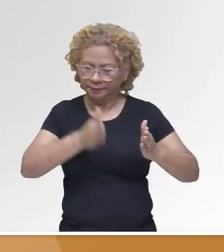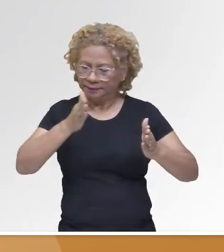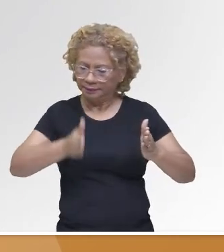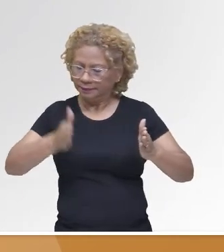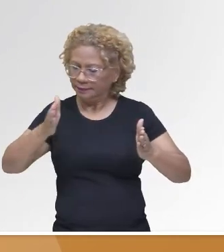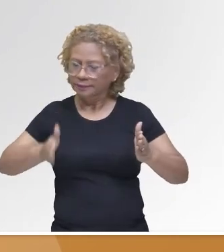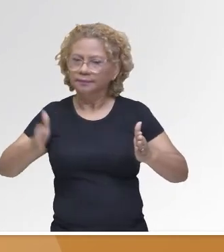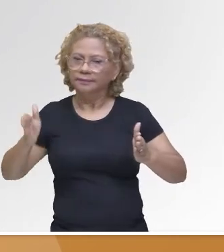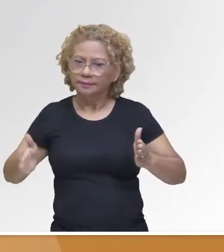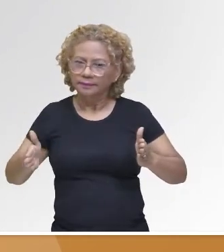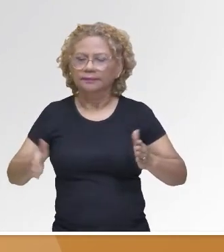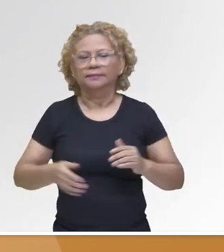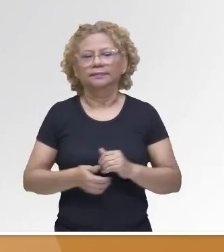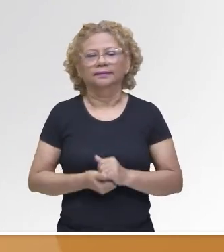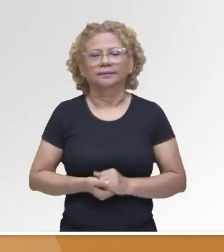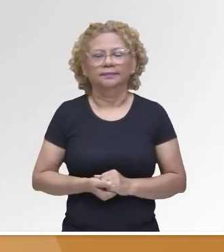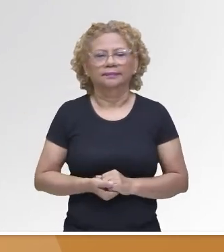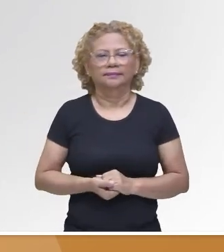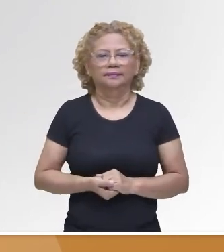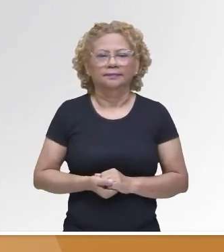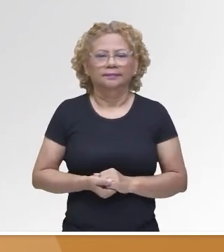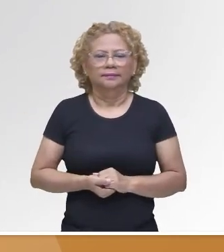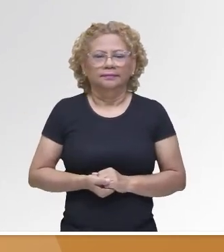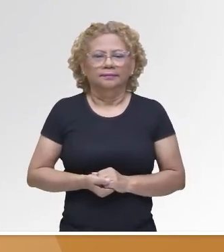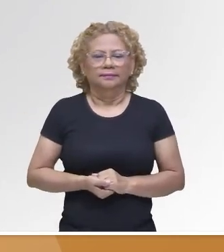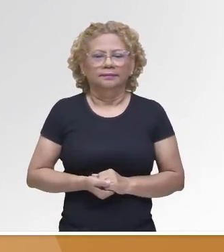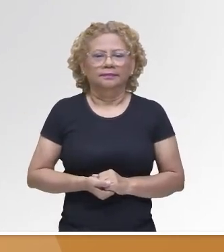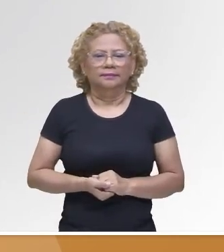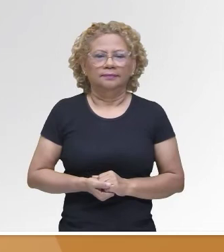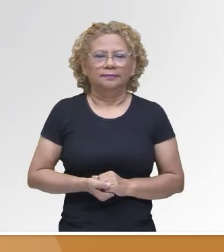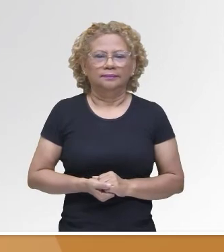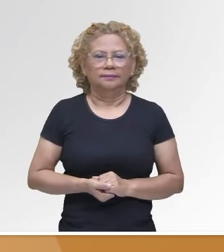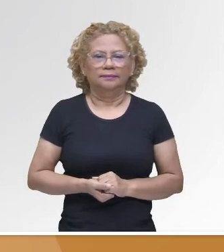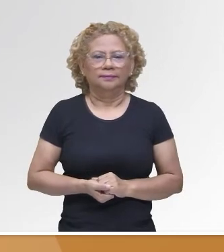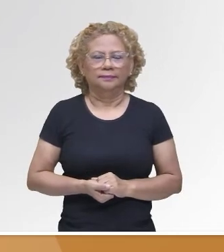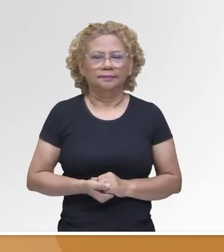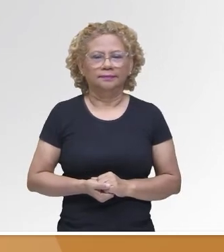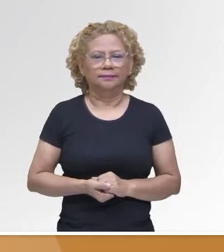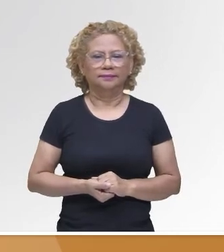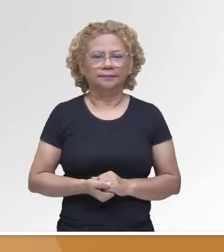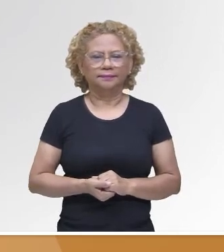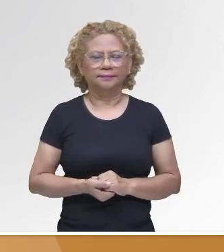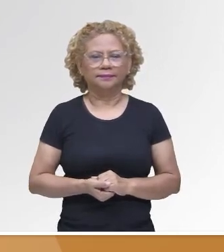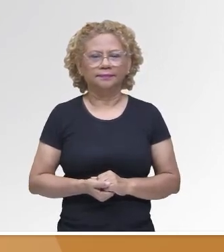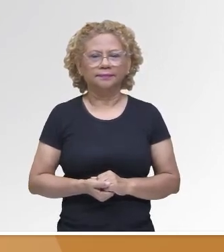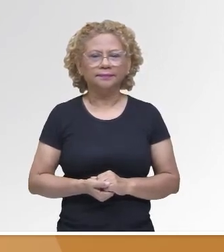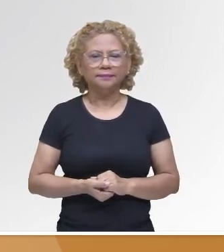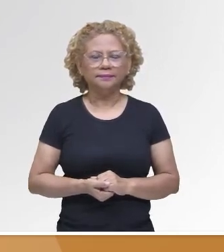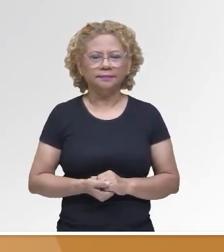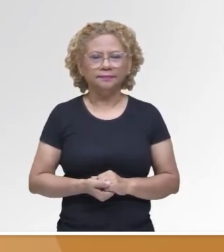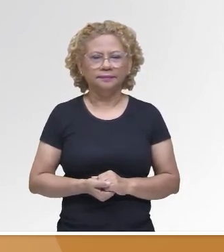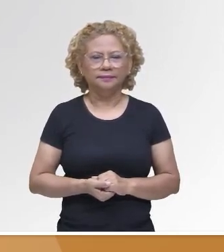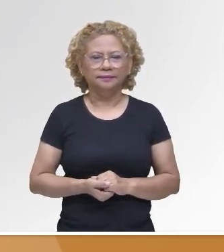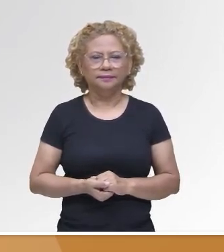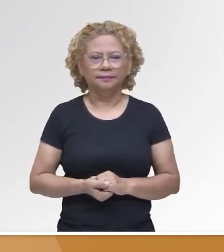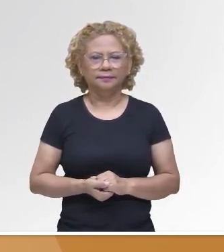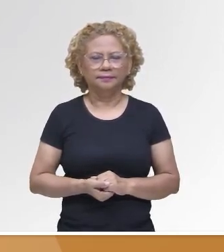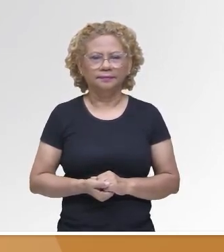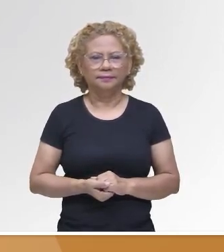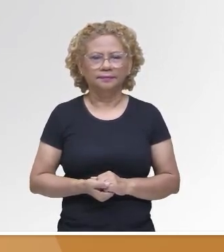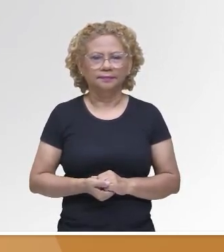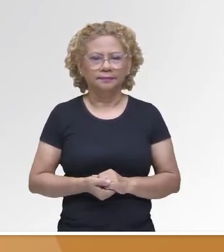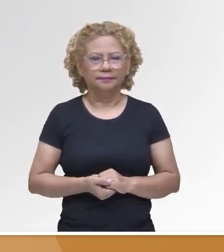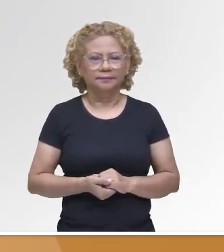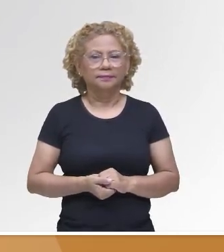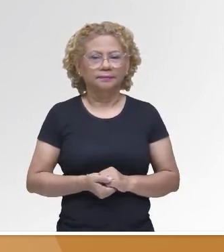Ele é o ser que pensa. Então, veja bem, nós temos ali a